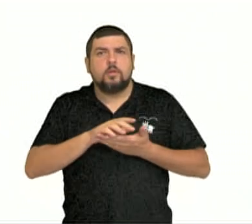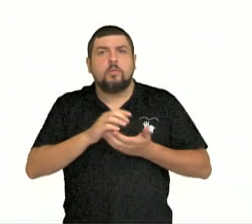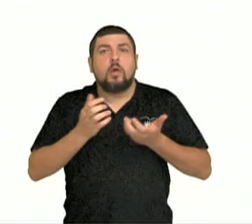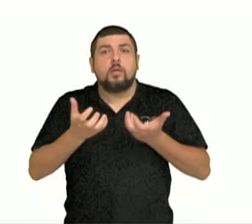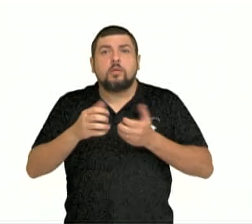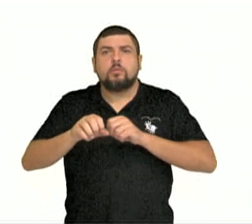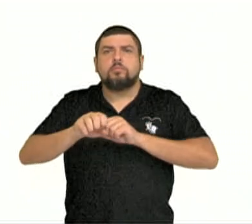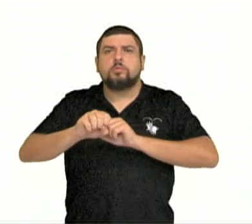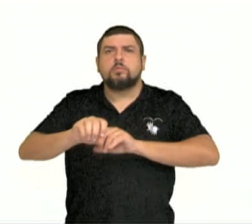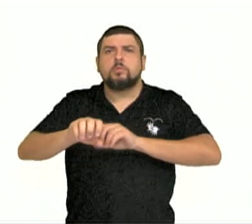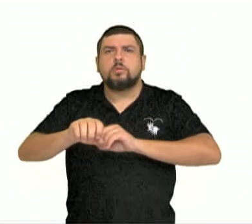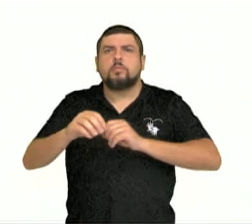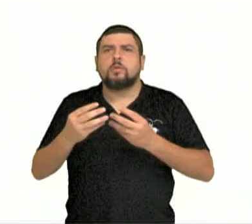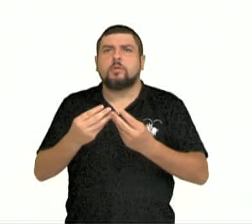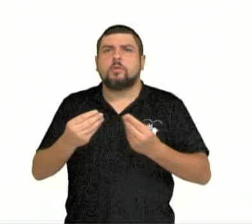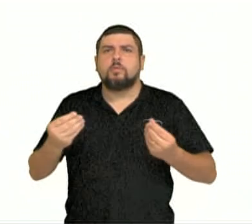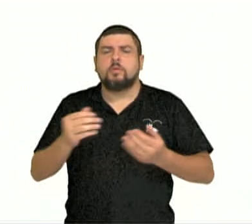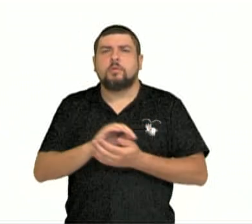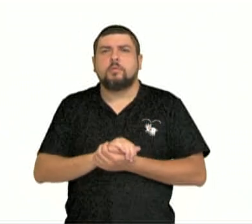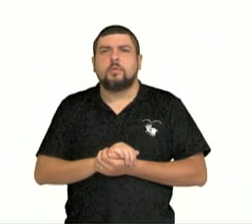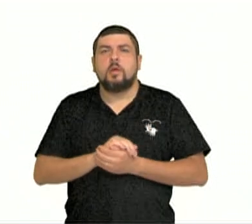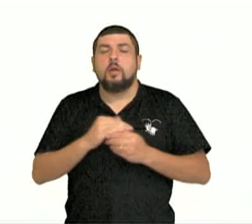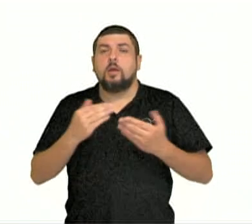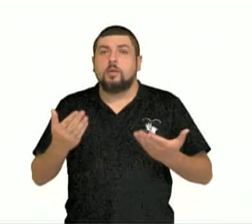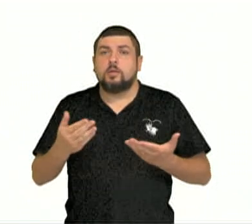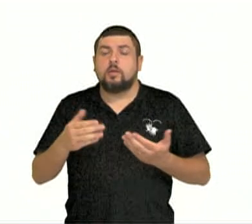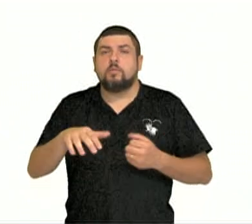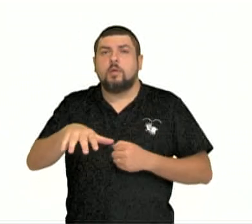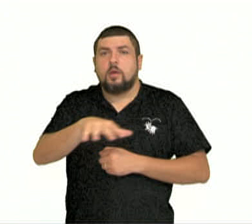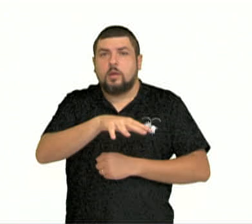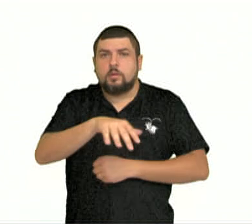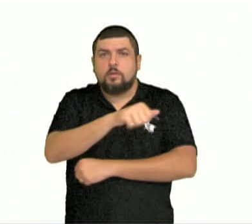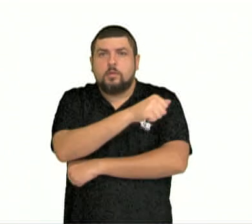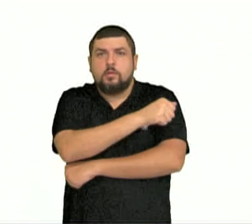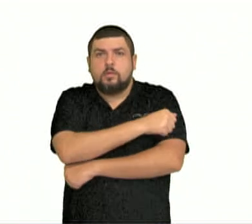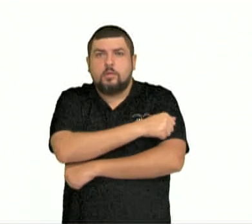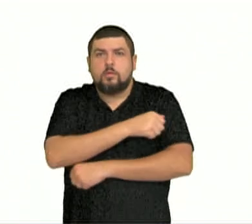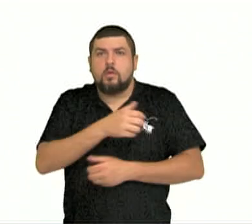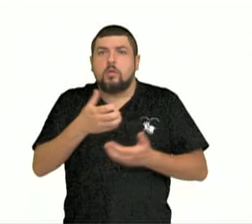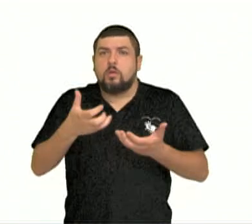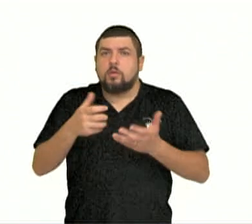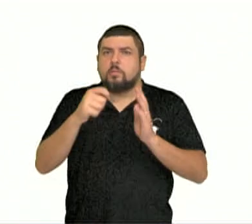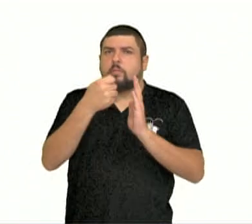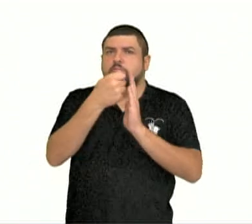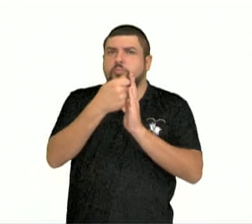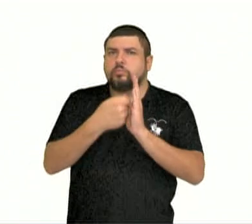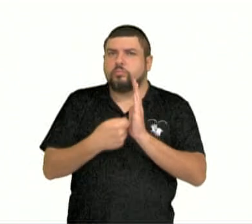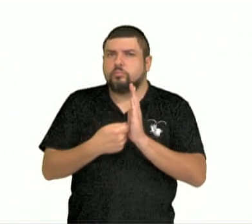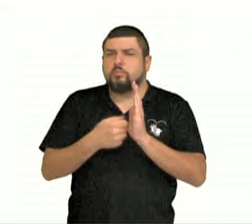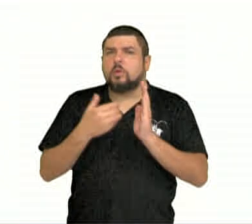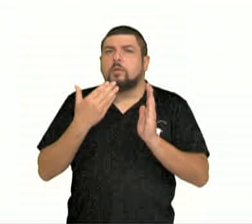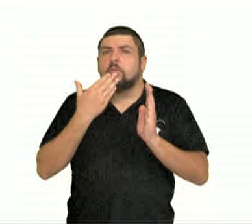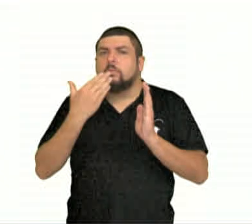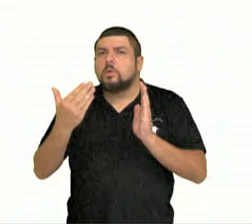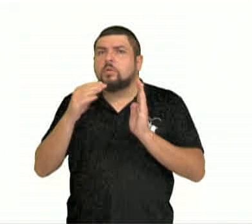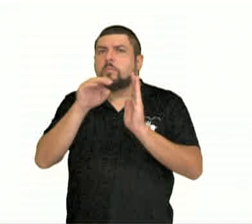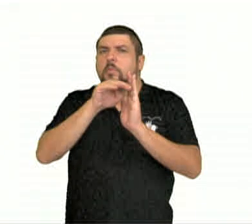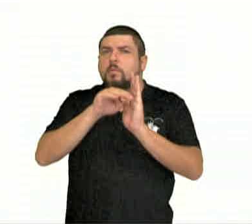Por isso, os estudantes desse polo reivindicam que suas pautas sejam conhecidas, reconhecidas pelo calendário.